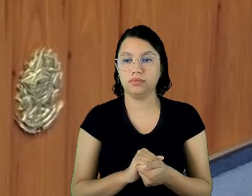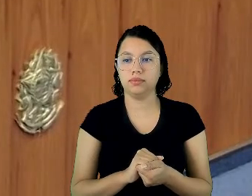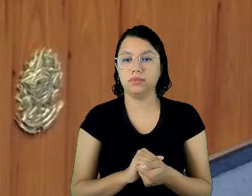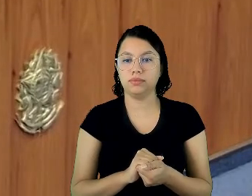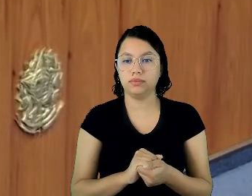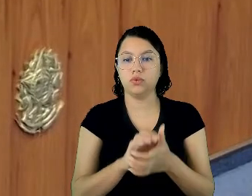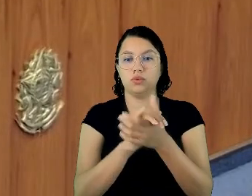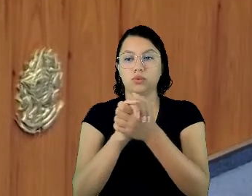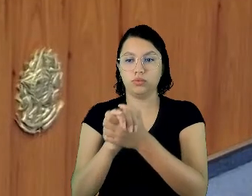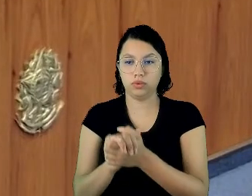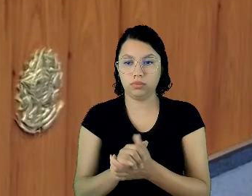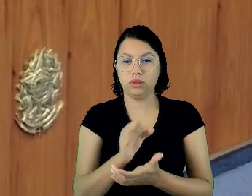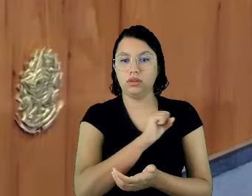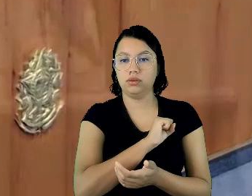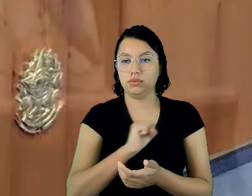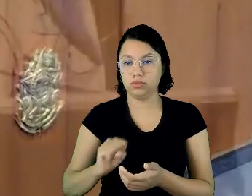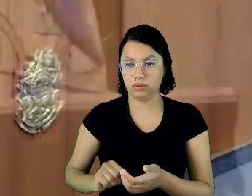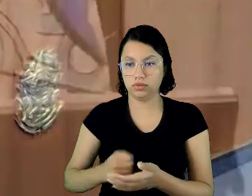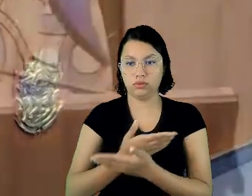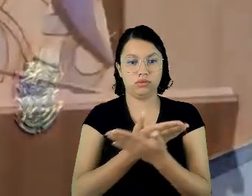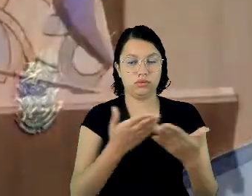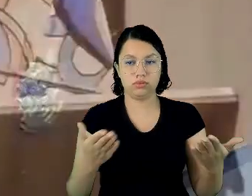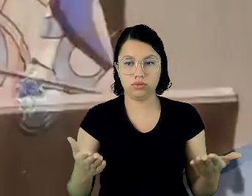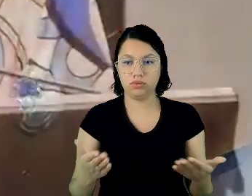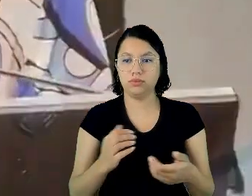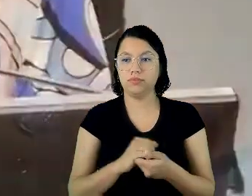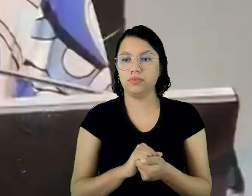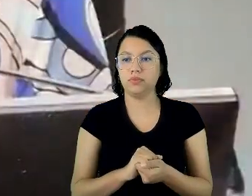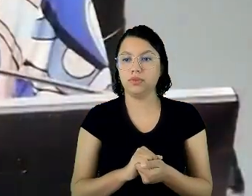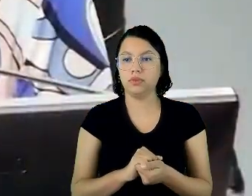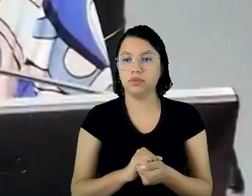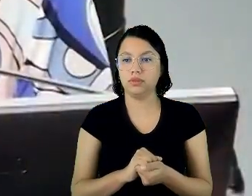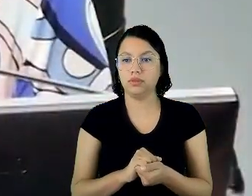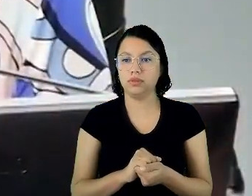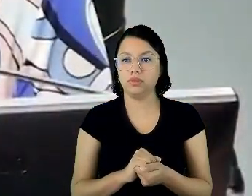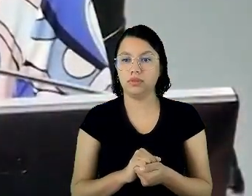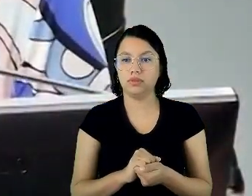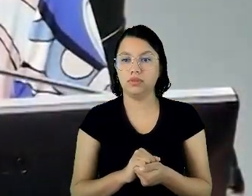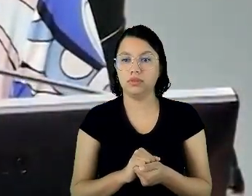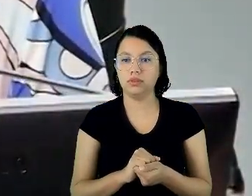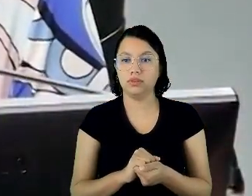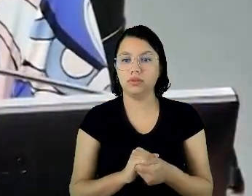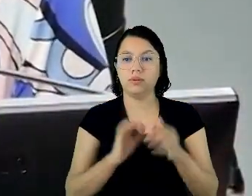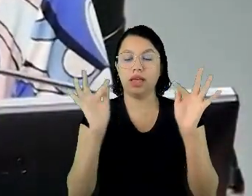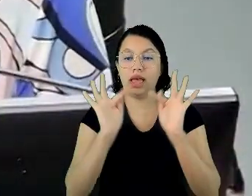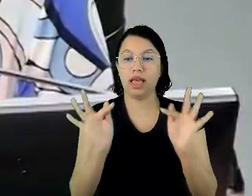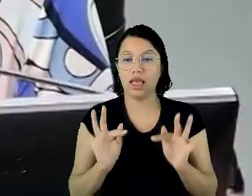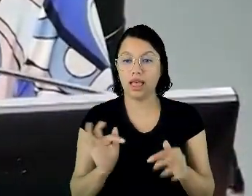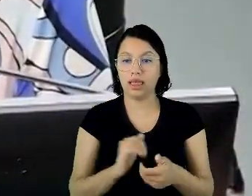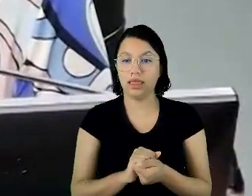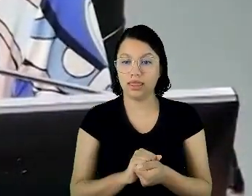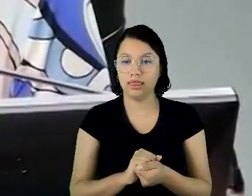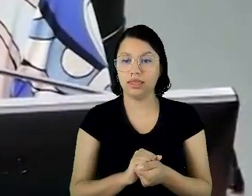doutor Nino. Vocês não imaginam a alegria, tenho certeza que minha e da Raiclé, todo o grupo de